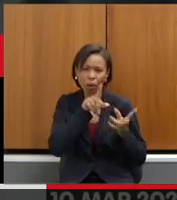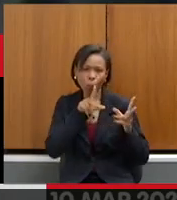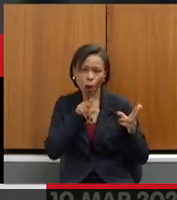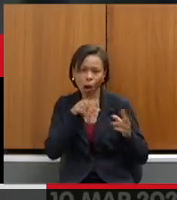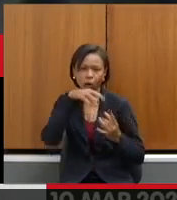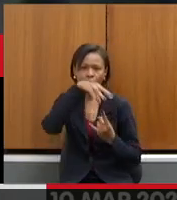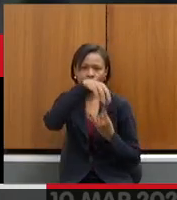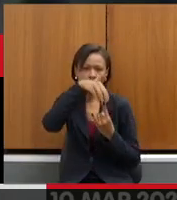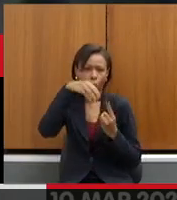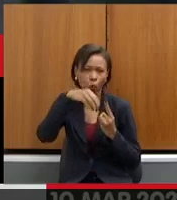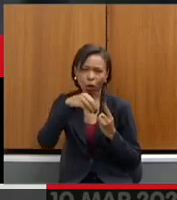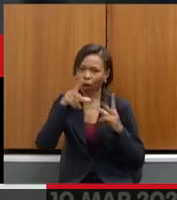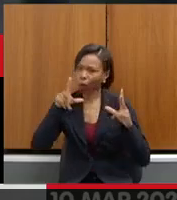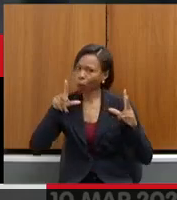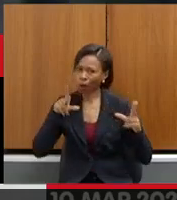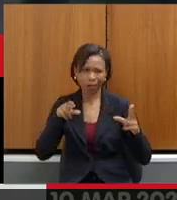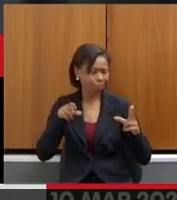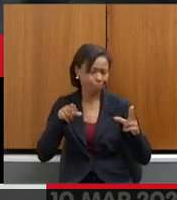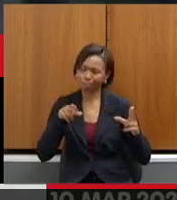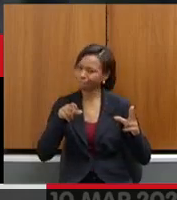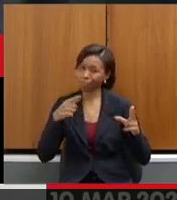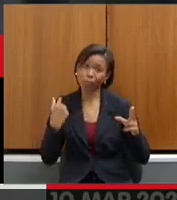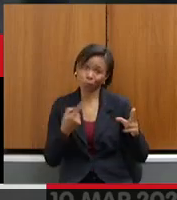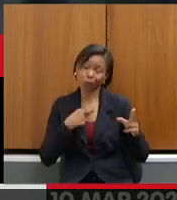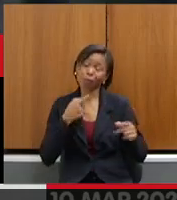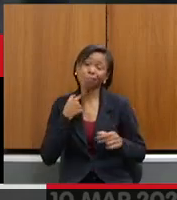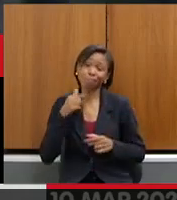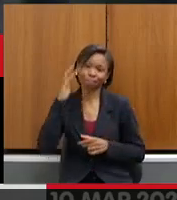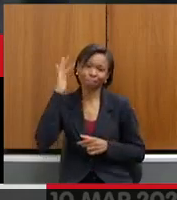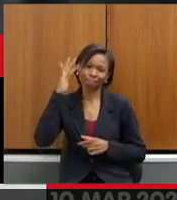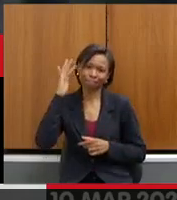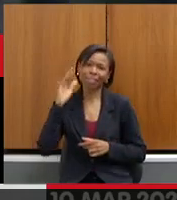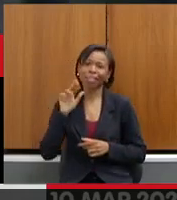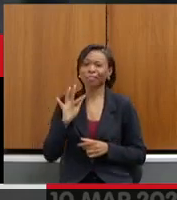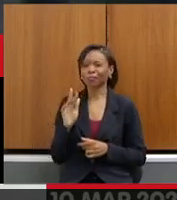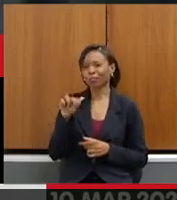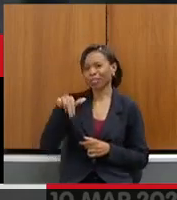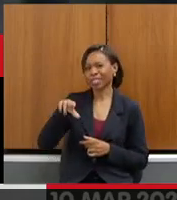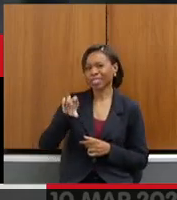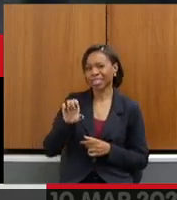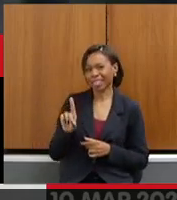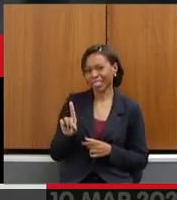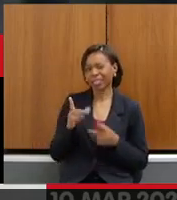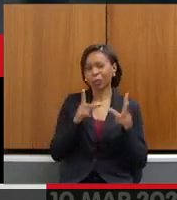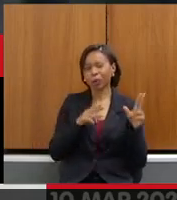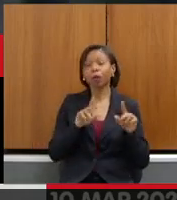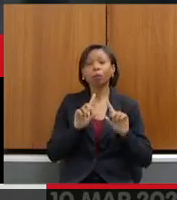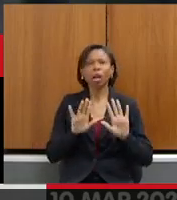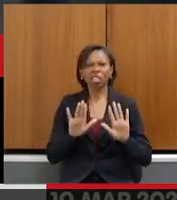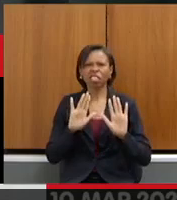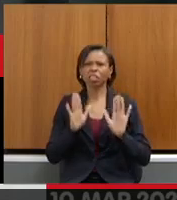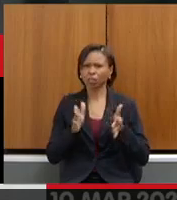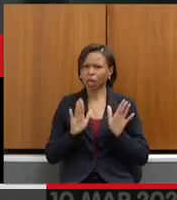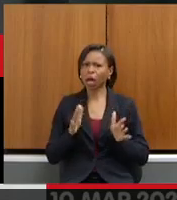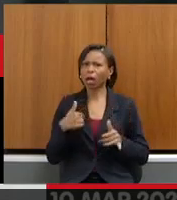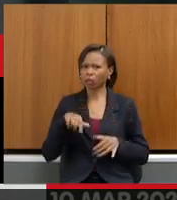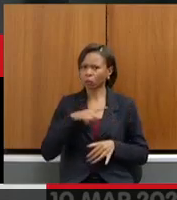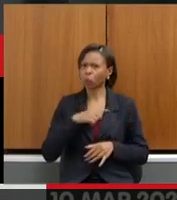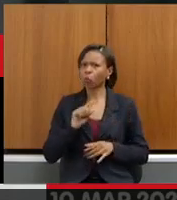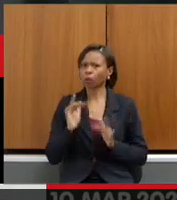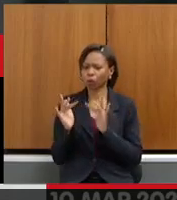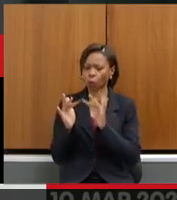Fiocruz o nosso sonho seria que fosse isso e nós tivemos contato com vários Laboratórios o nosso objetivo era